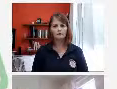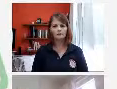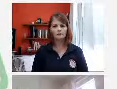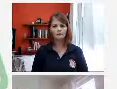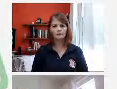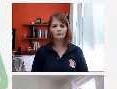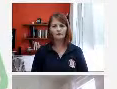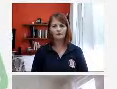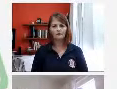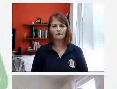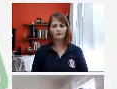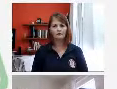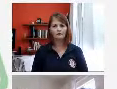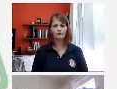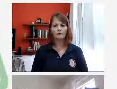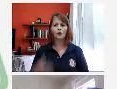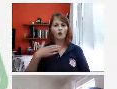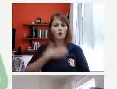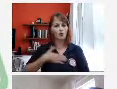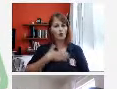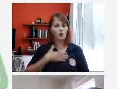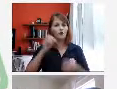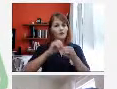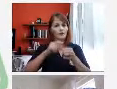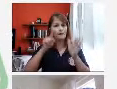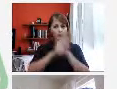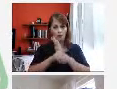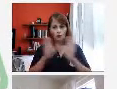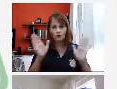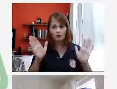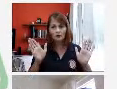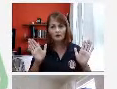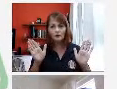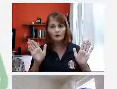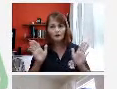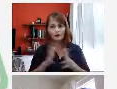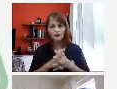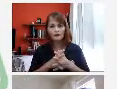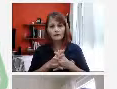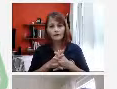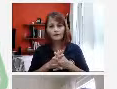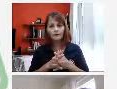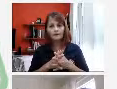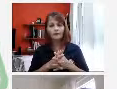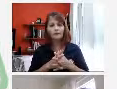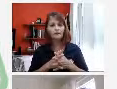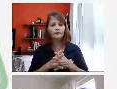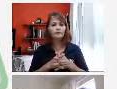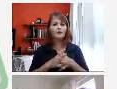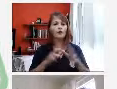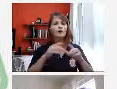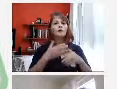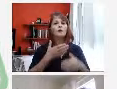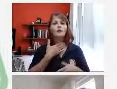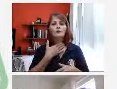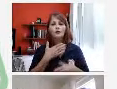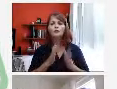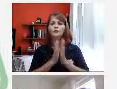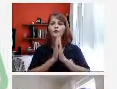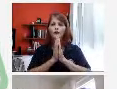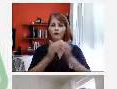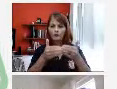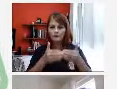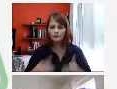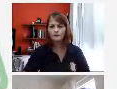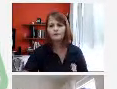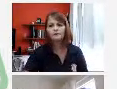Alguém gostaria de fazer mais alguma pergunta, pessoal? Coloque aqui no chat, por favor.